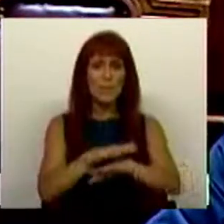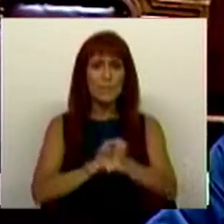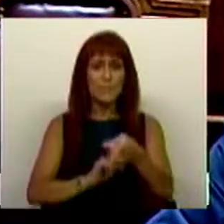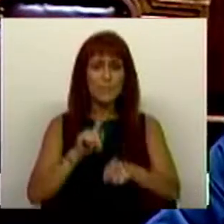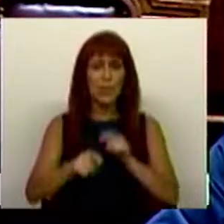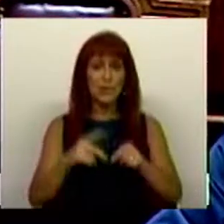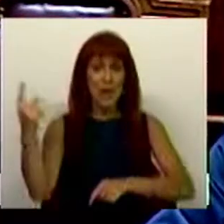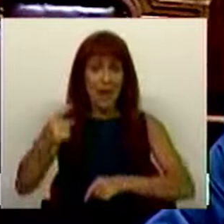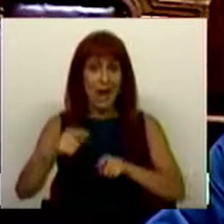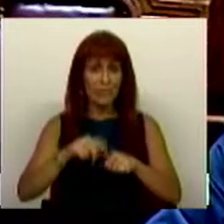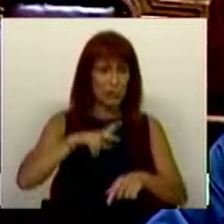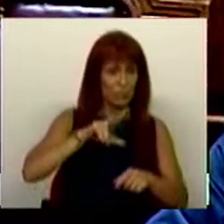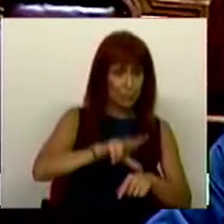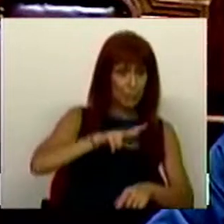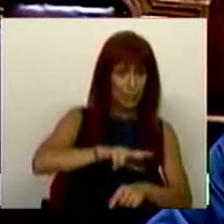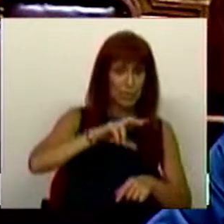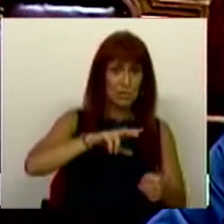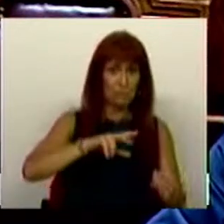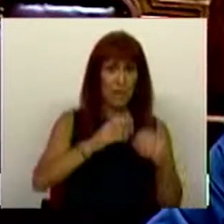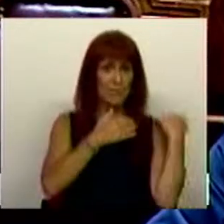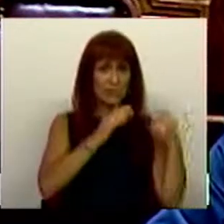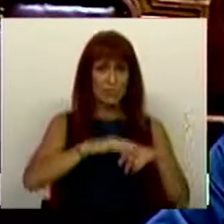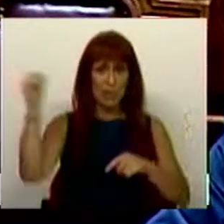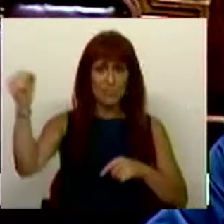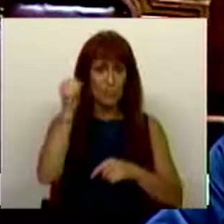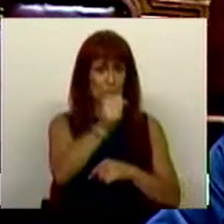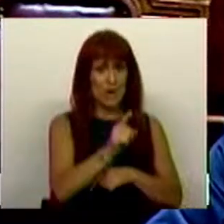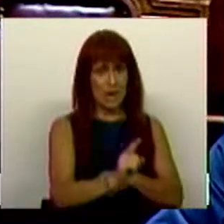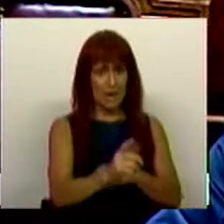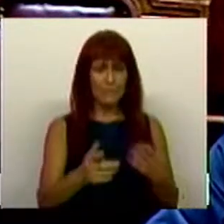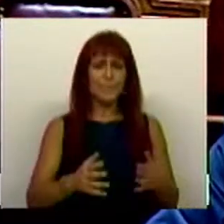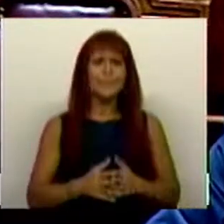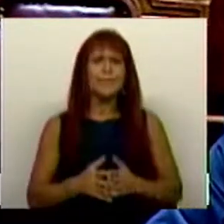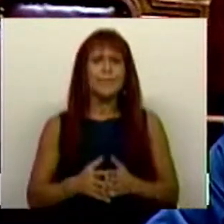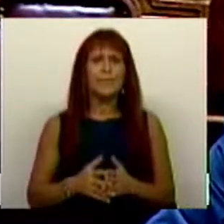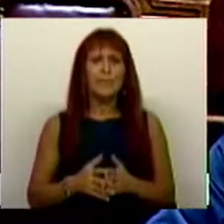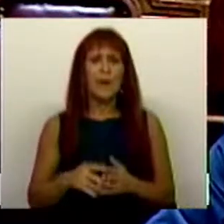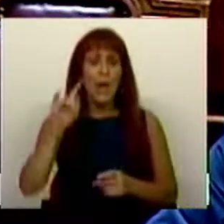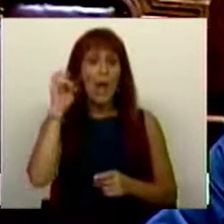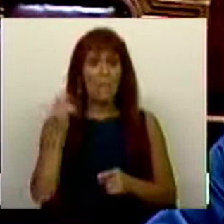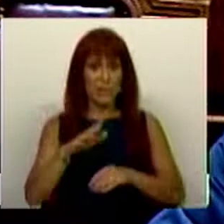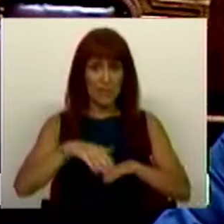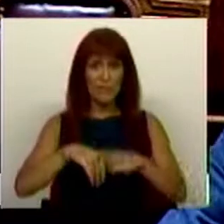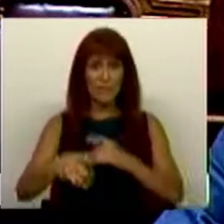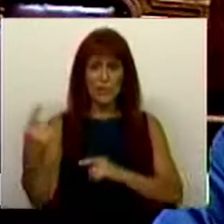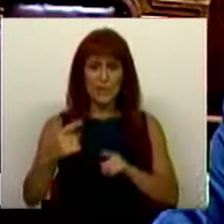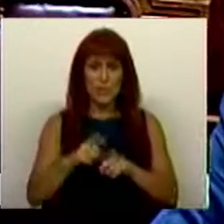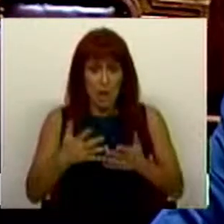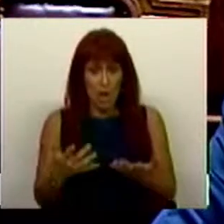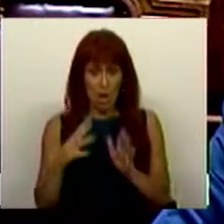entre as autoridades nacionais responsáveis pelo destacamento. Com a revisão operada pela diretiva